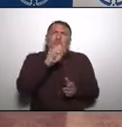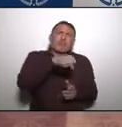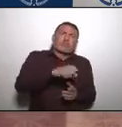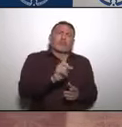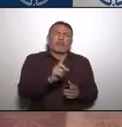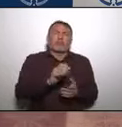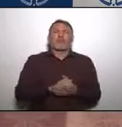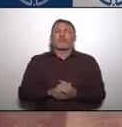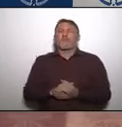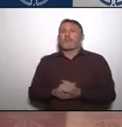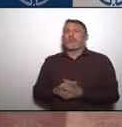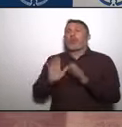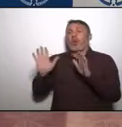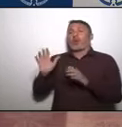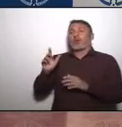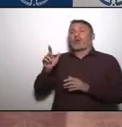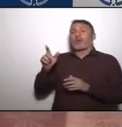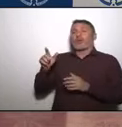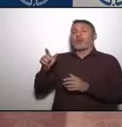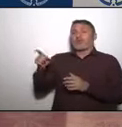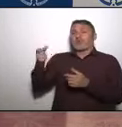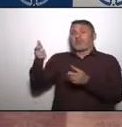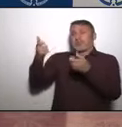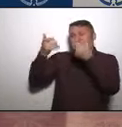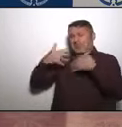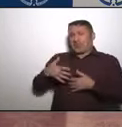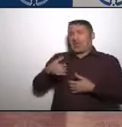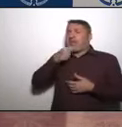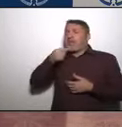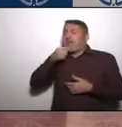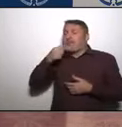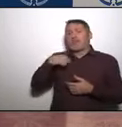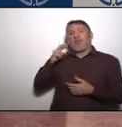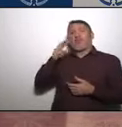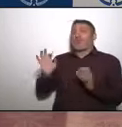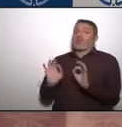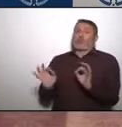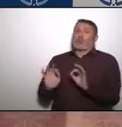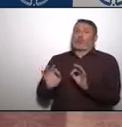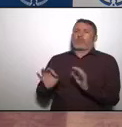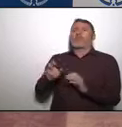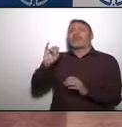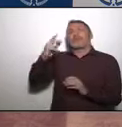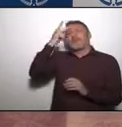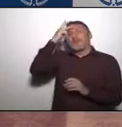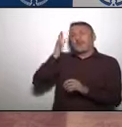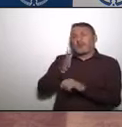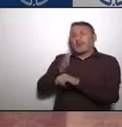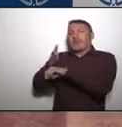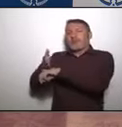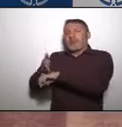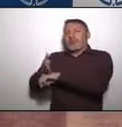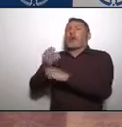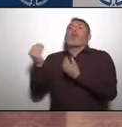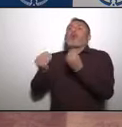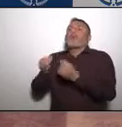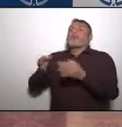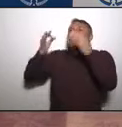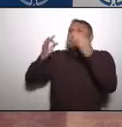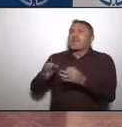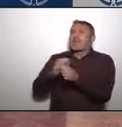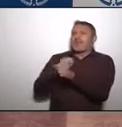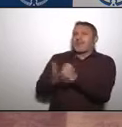a entrevista do subsecretário, você está me relatando a entrevista dele. A pessoa, para ser notificada com Covid, tem que passar pelo teste, tá